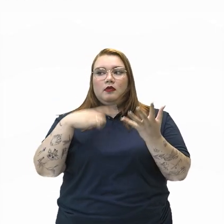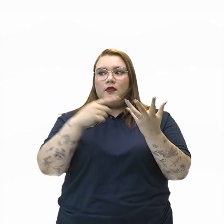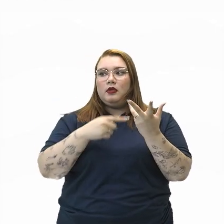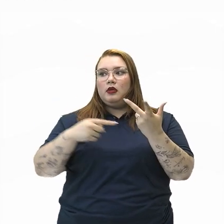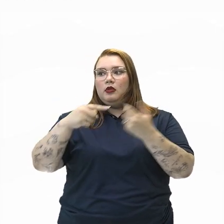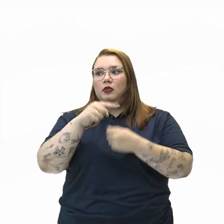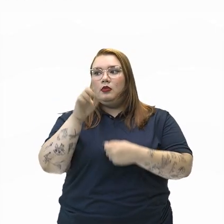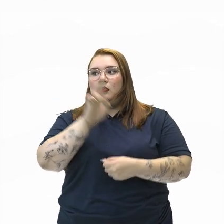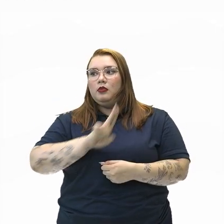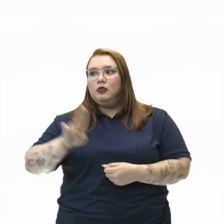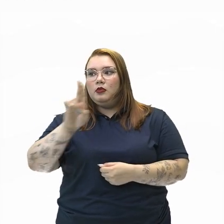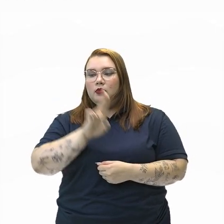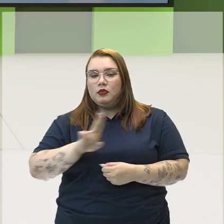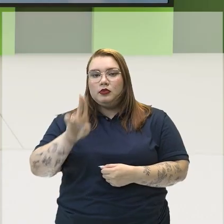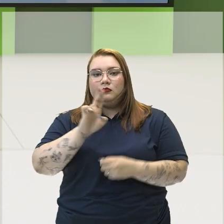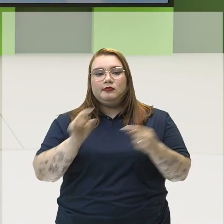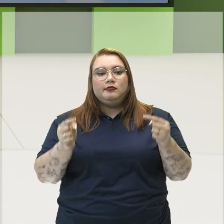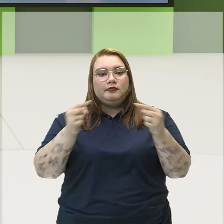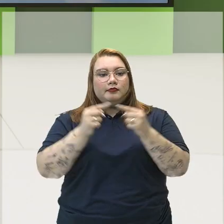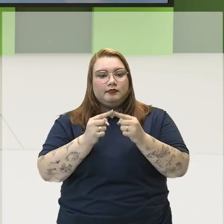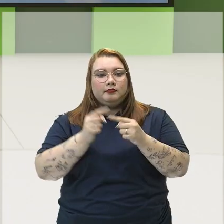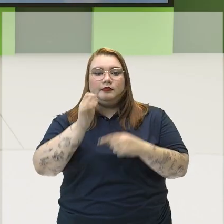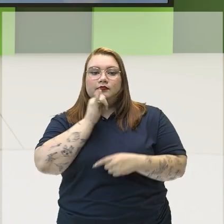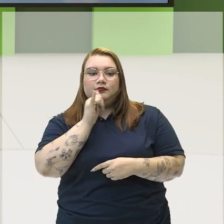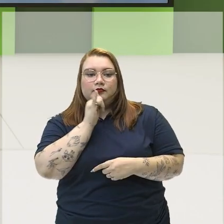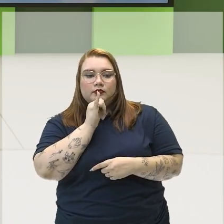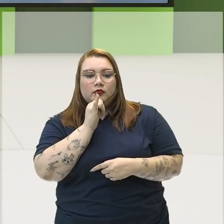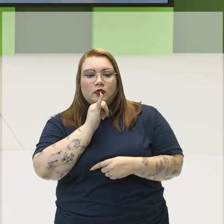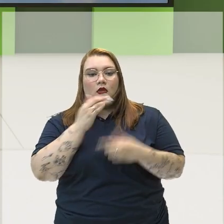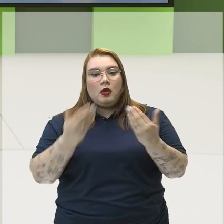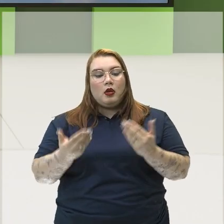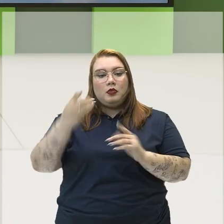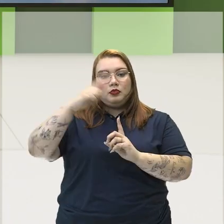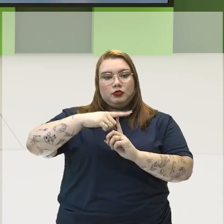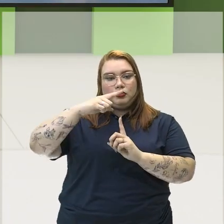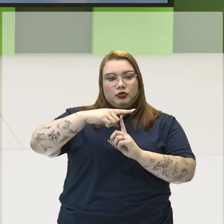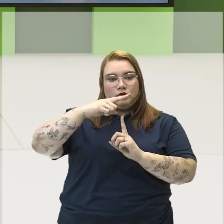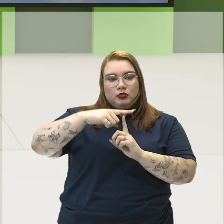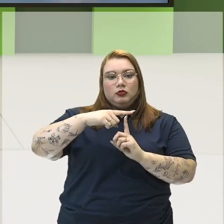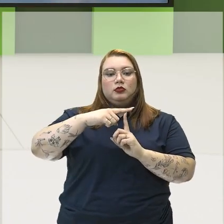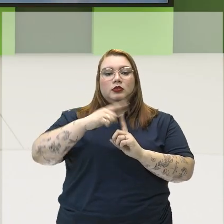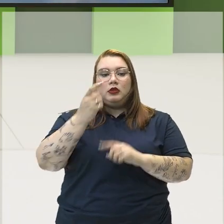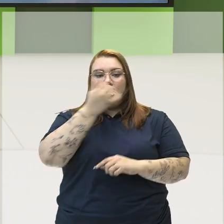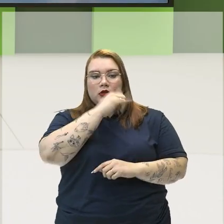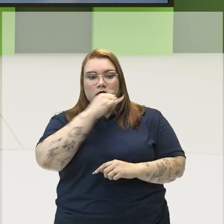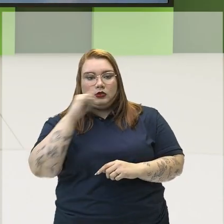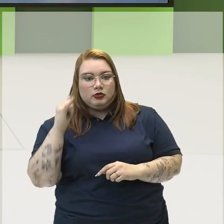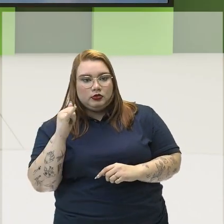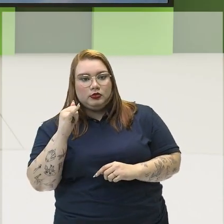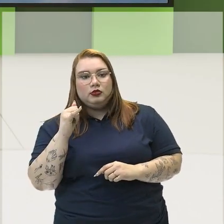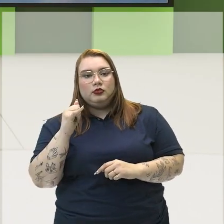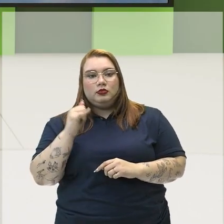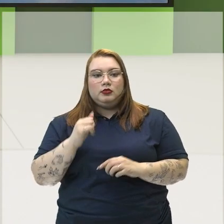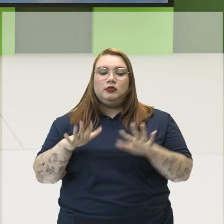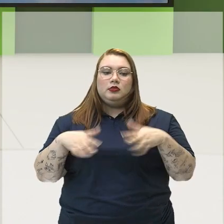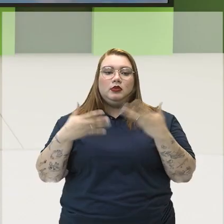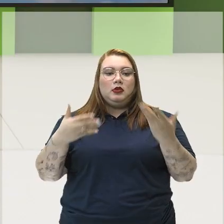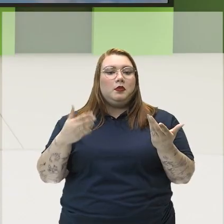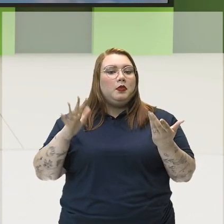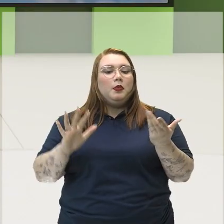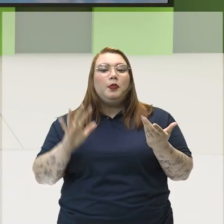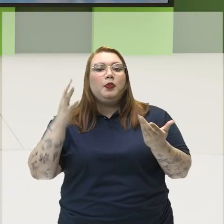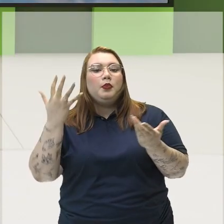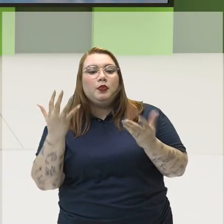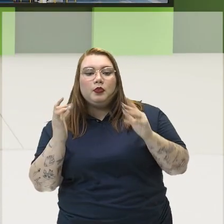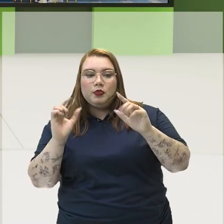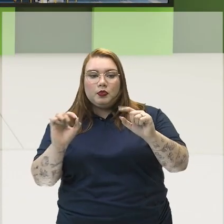a utilização desses combustíveis, por exemplo, como fonte ali de energia. Então o que que